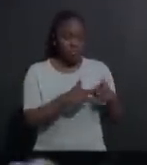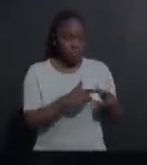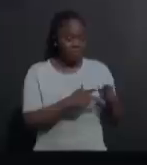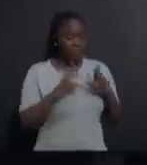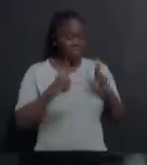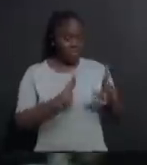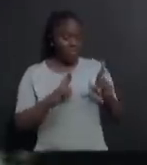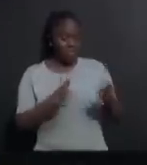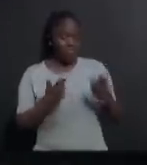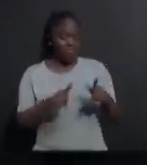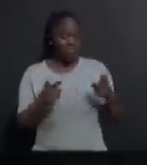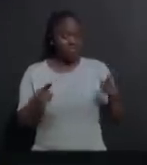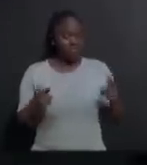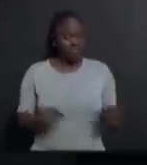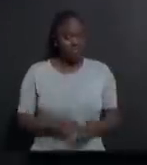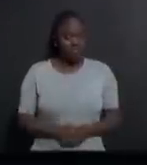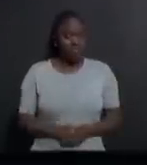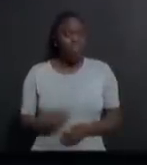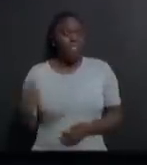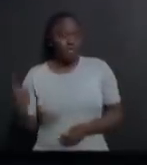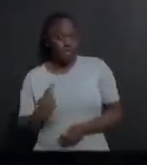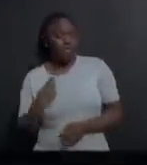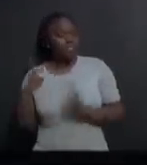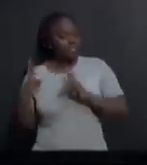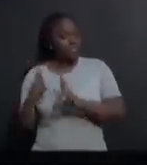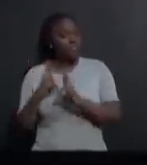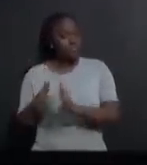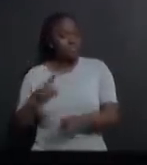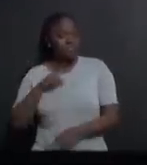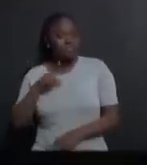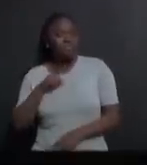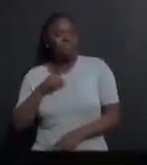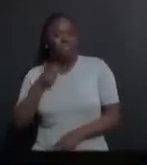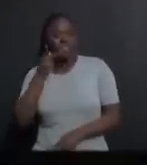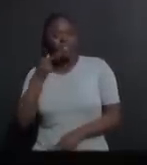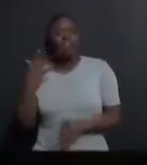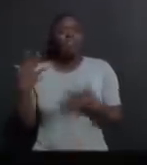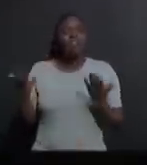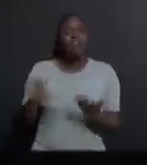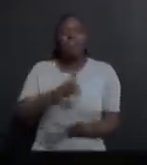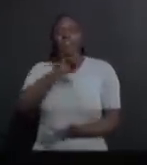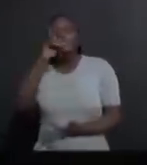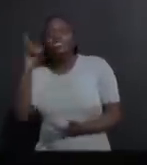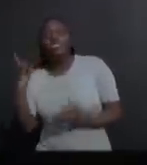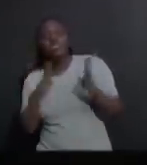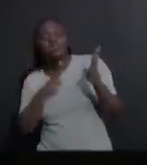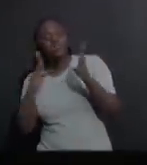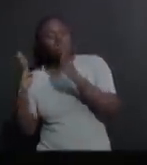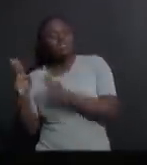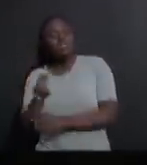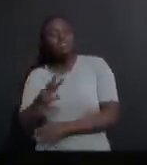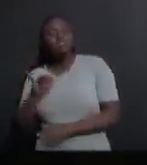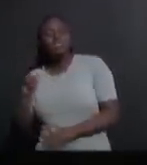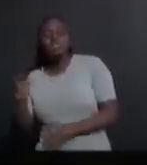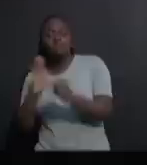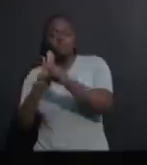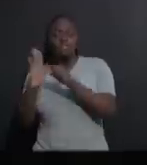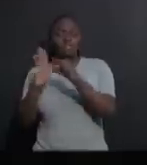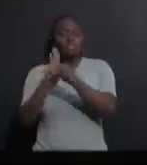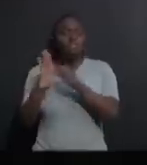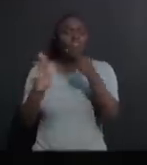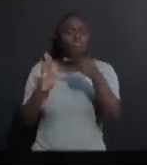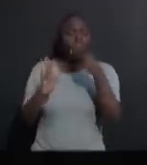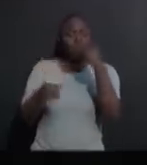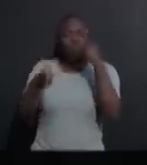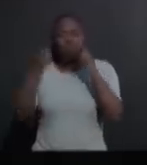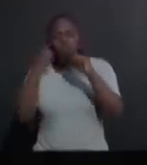A gente ainda deita para dormir e fala assim: ai, um dia isso tudo vai passar. Cita um versículo desesperadamente,